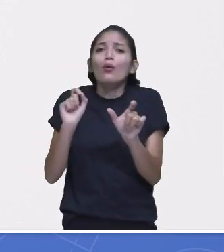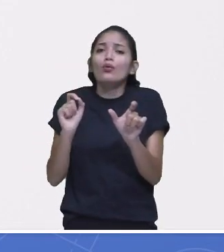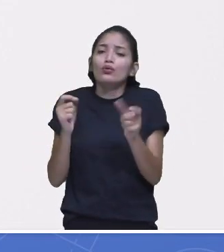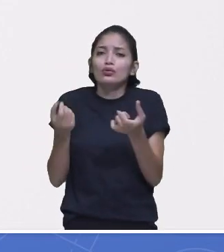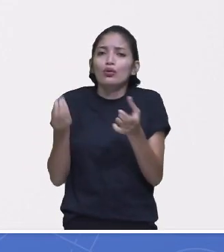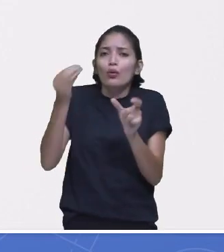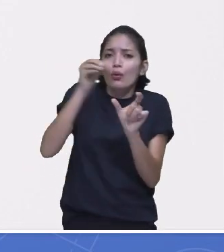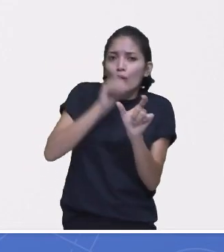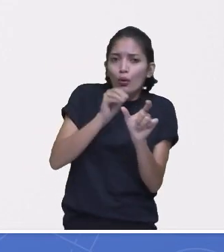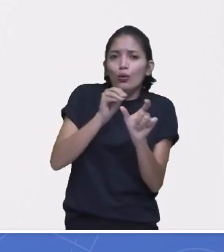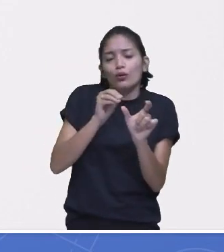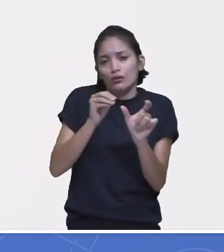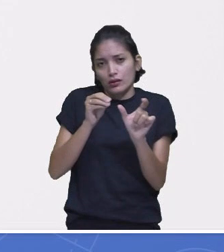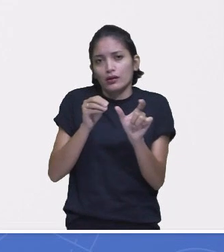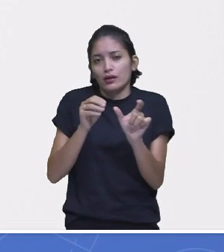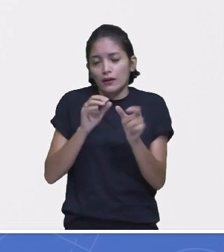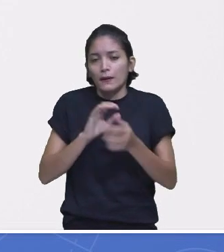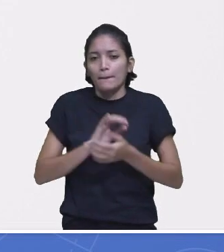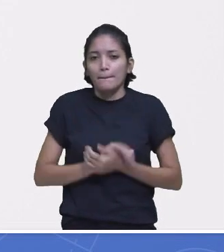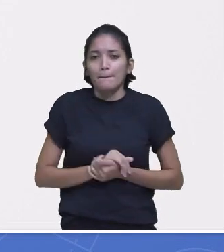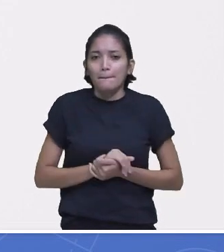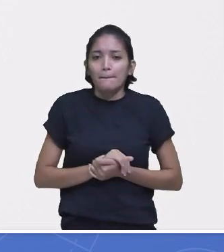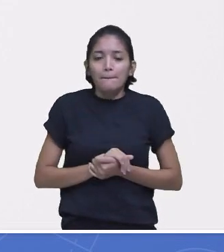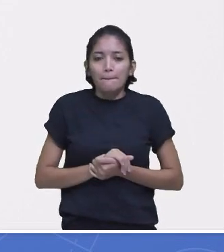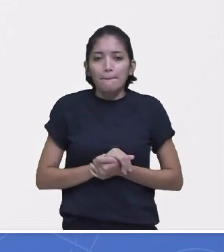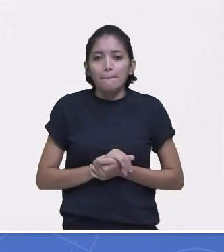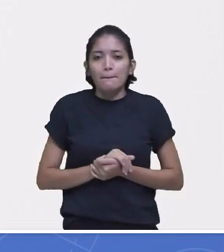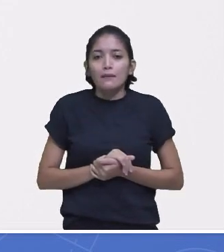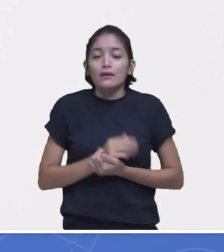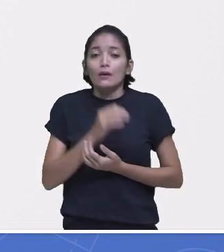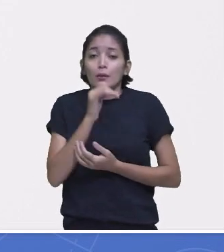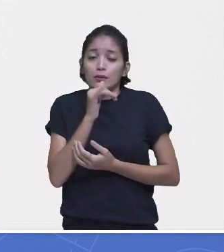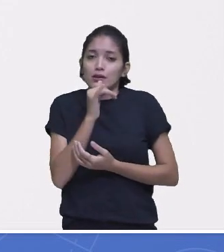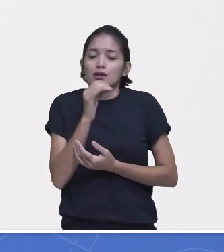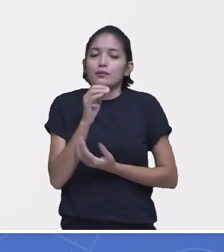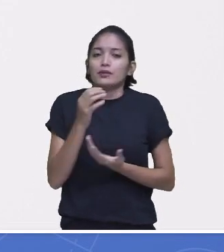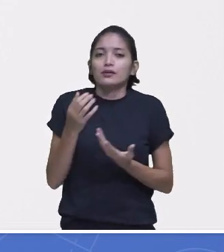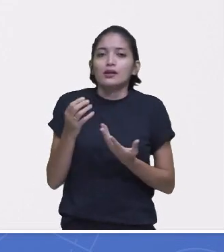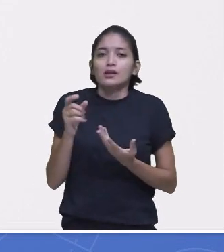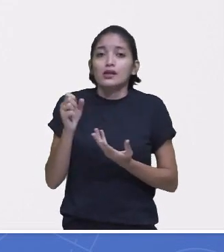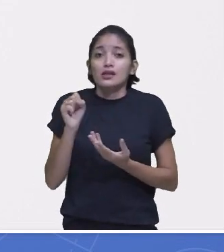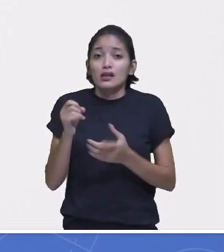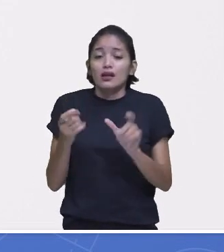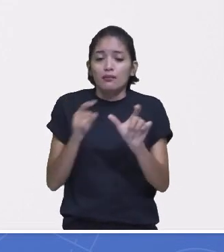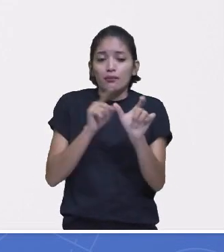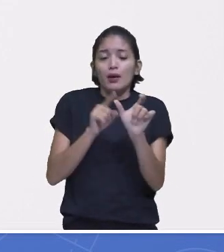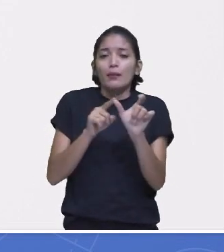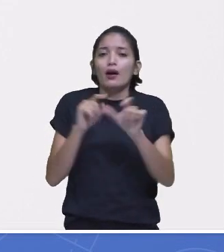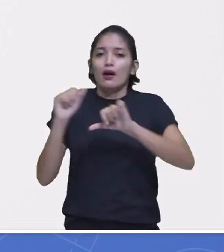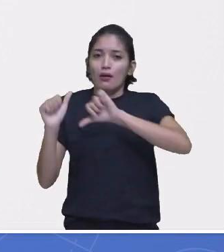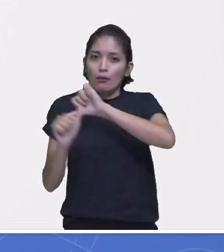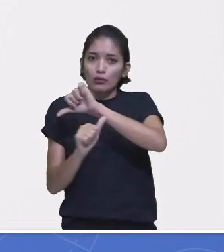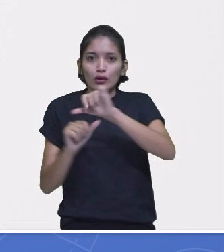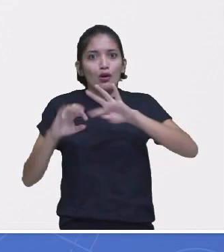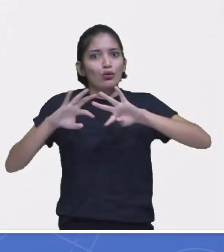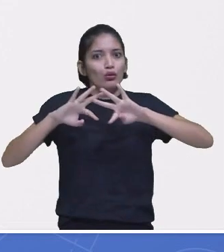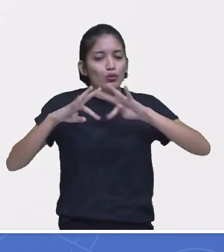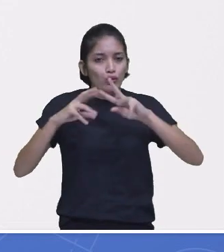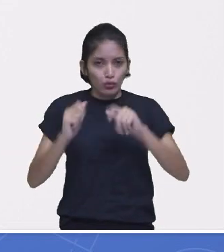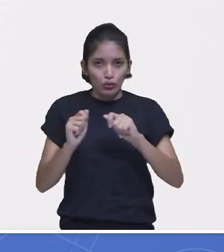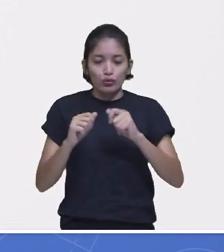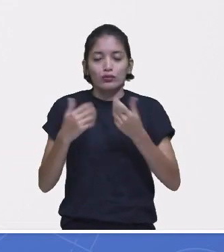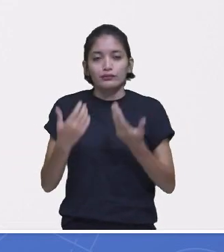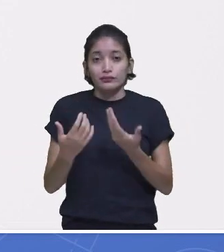o verbo venir, de obengo, a letra G, ninguém sabe, né? Ou se a raiz ela mudar completamente.